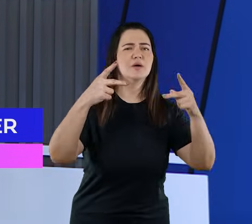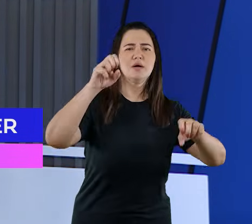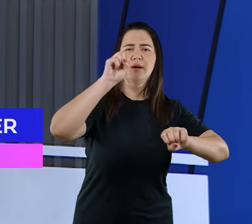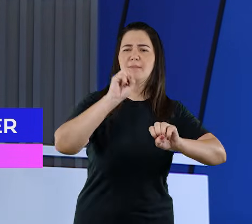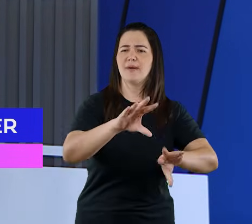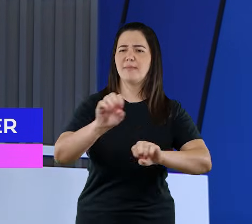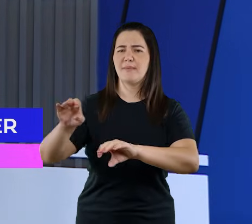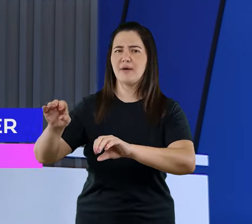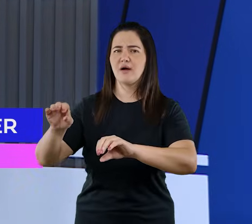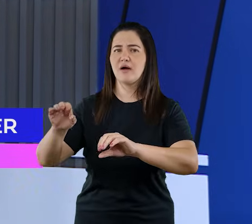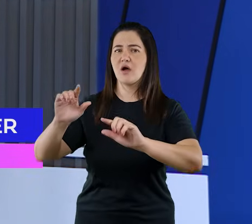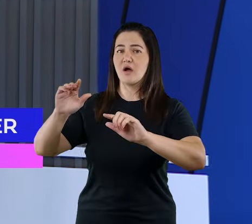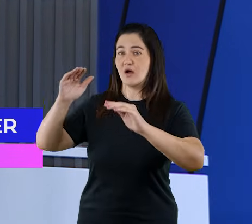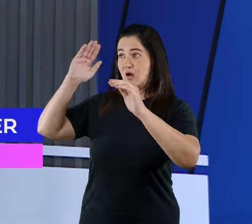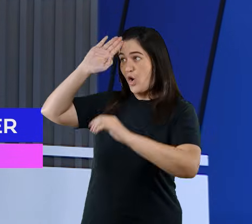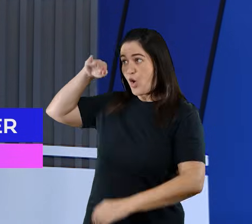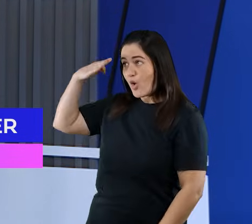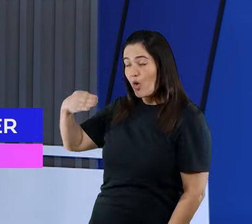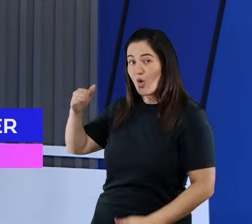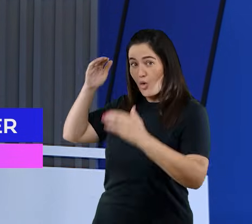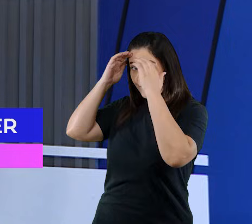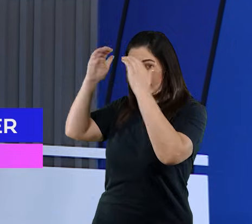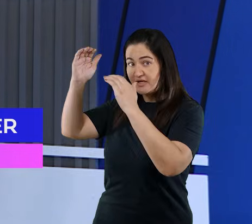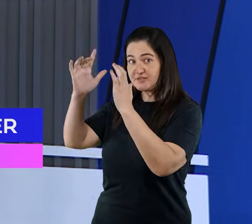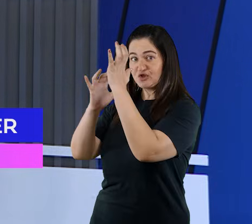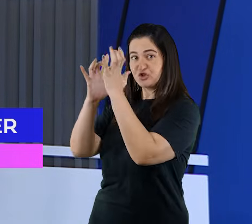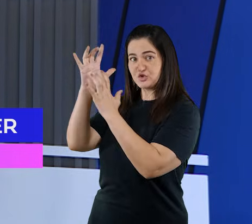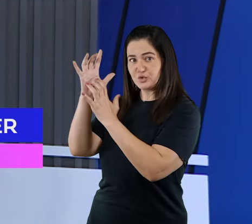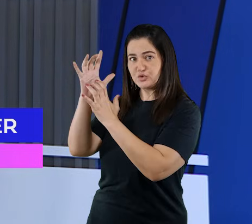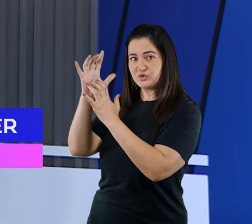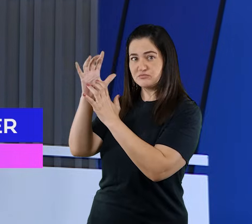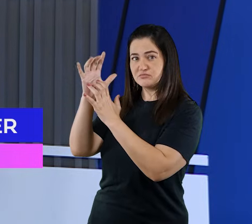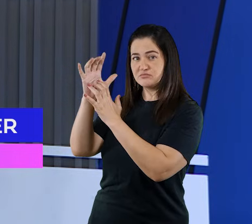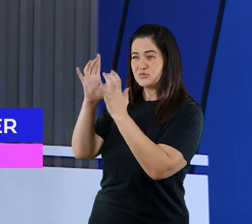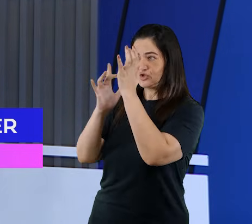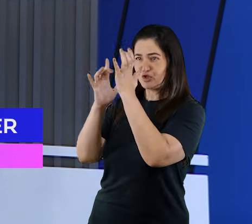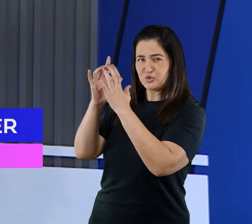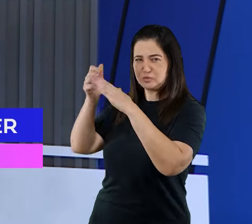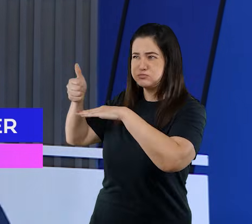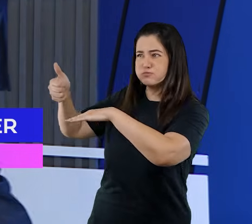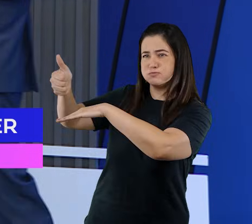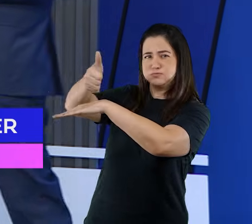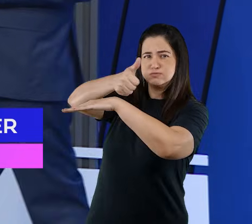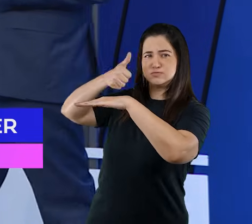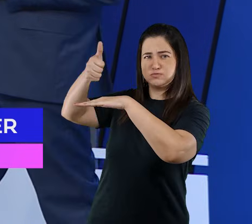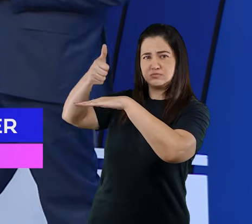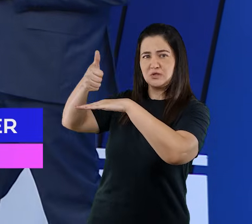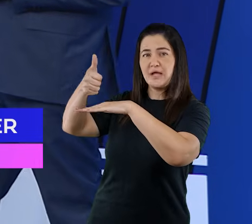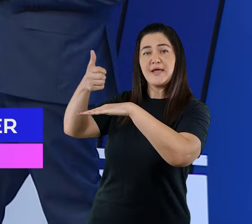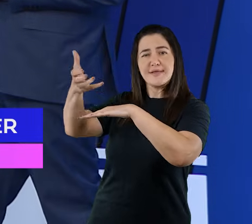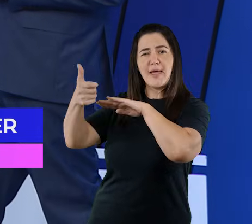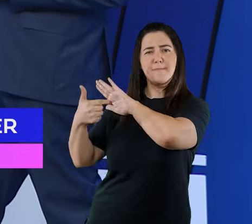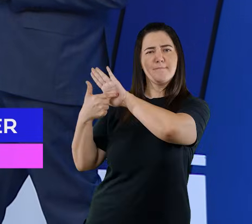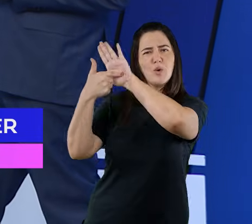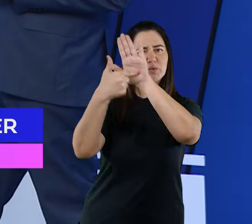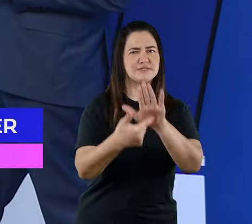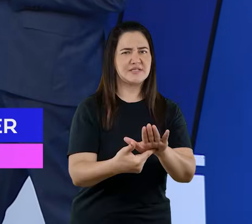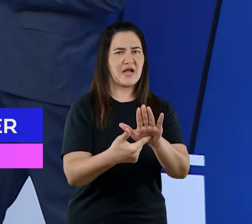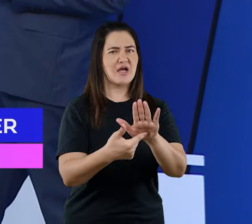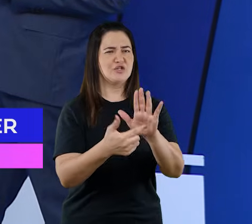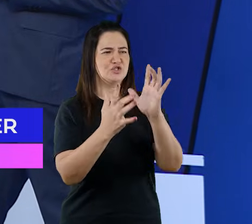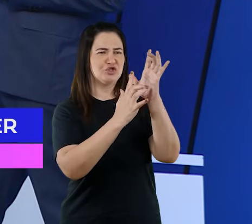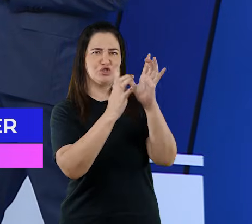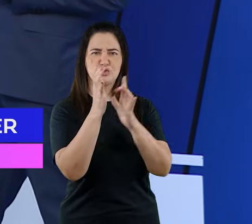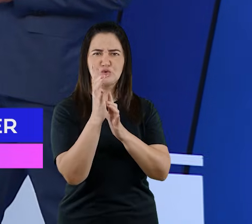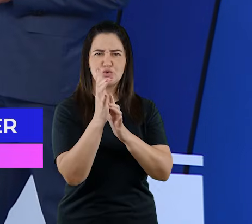ou a sua mensagem honra a Cristo? Reforça o papel de Jesus? Ele busca demonstrar mais